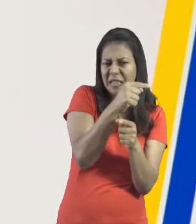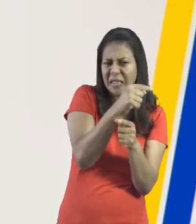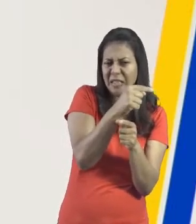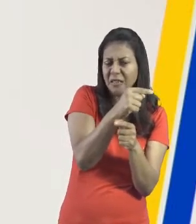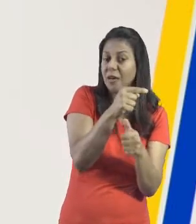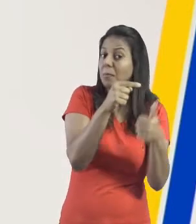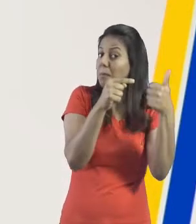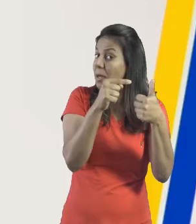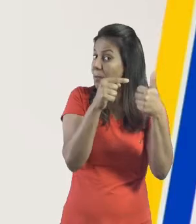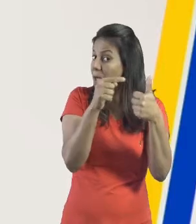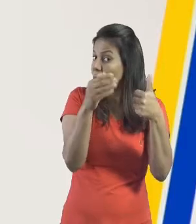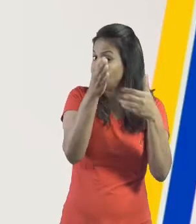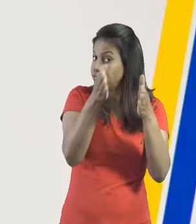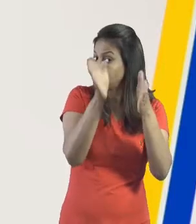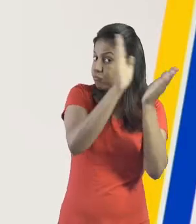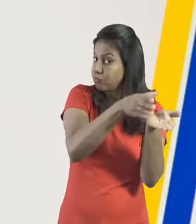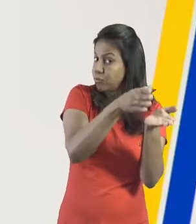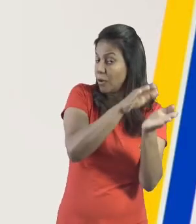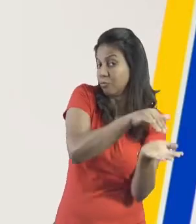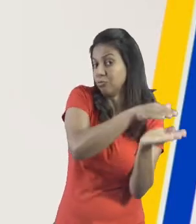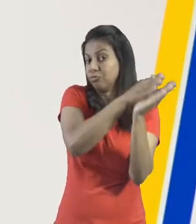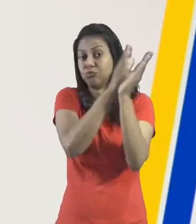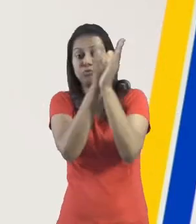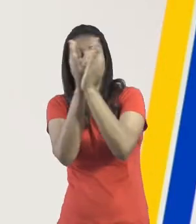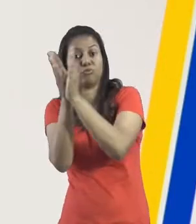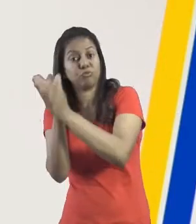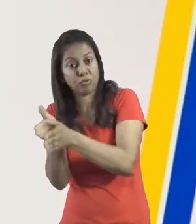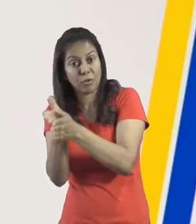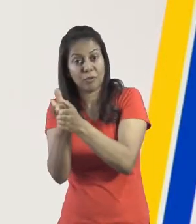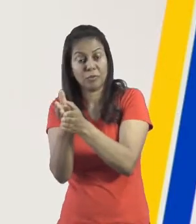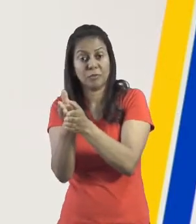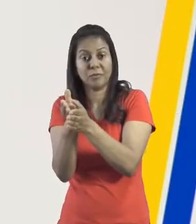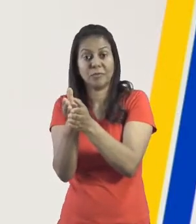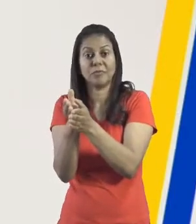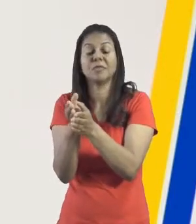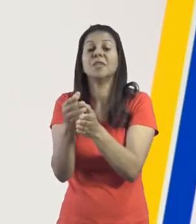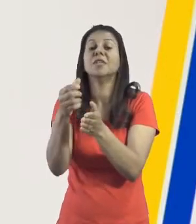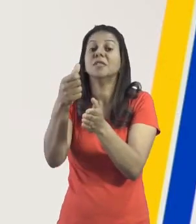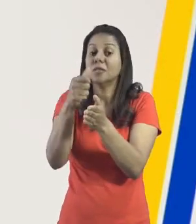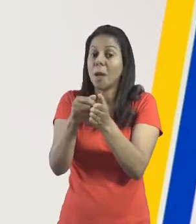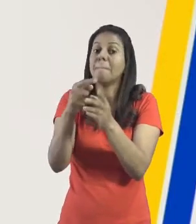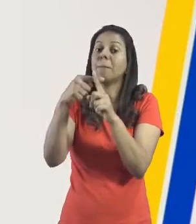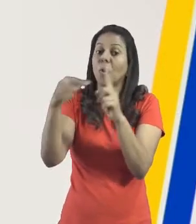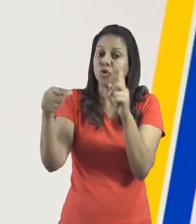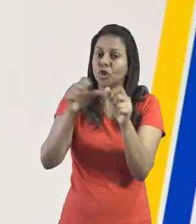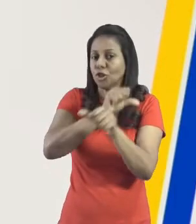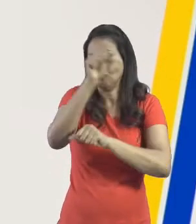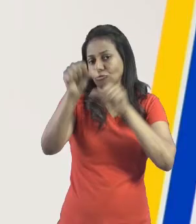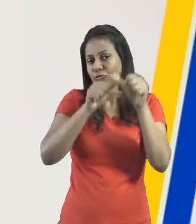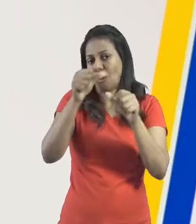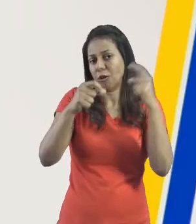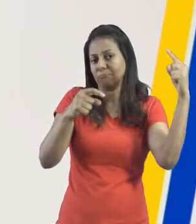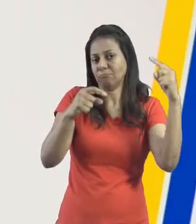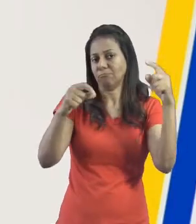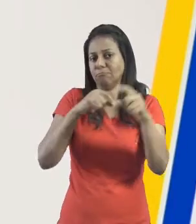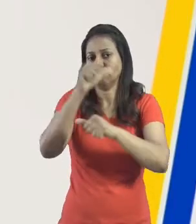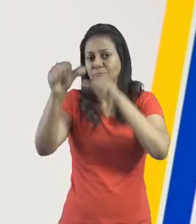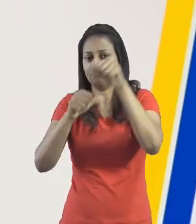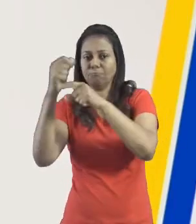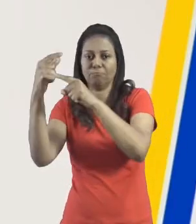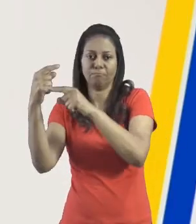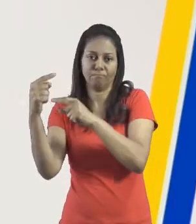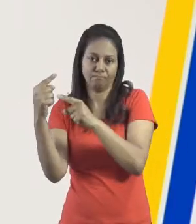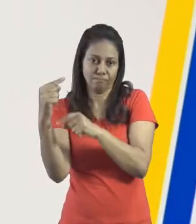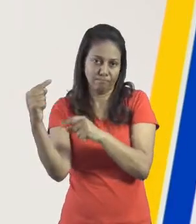primeiro membro. E é como se nós passássemos ele para o segundo membro e ele foi o quê? Positivo. É a mesma